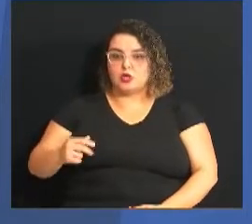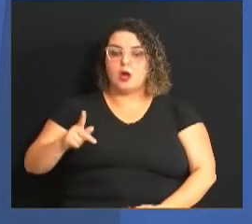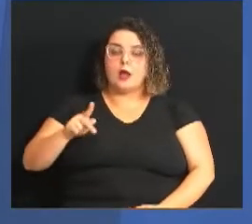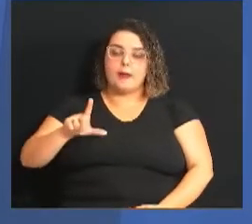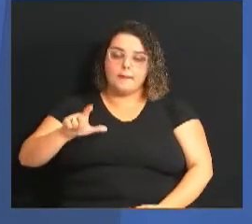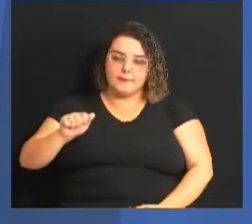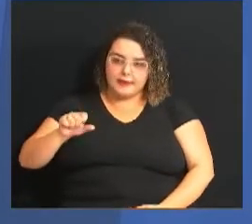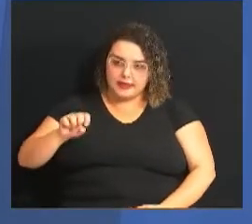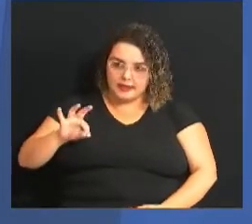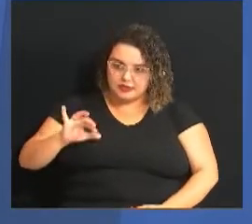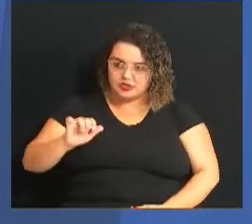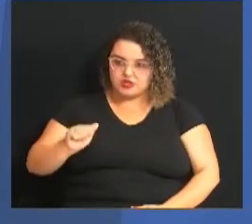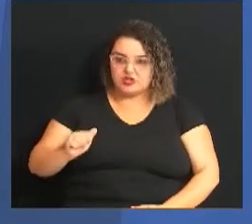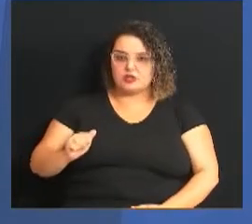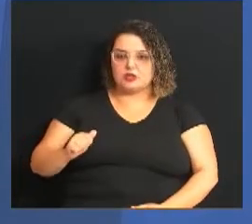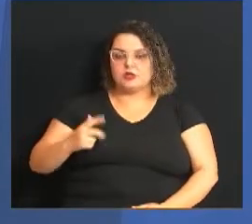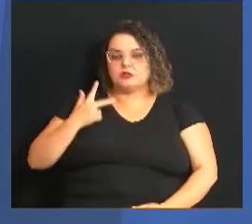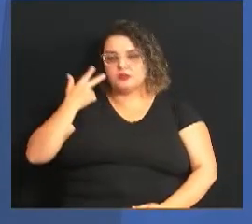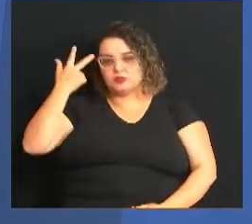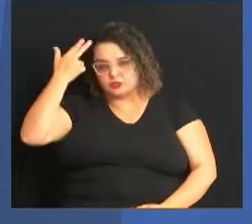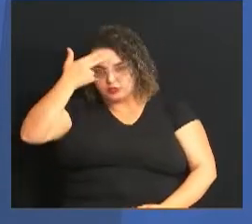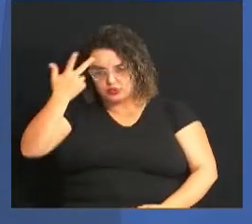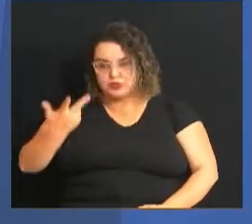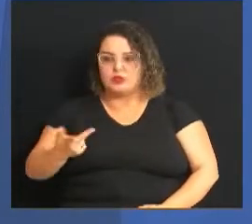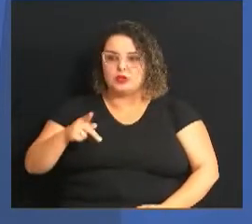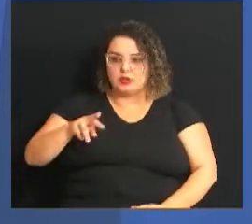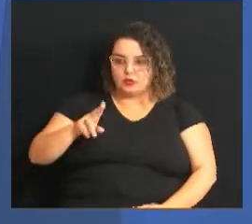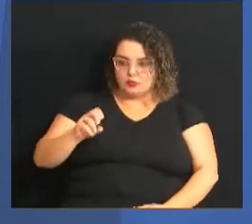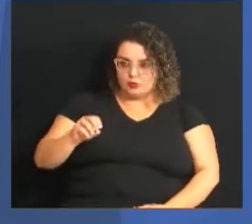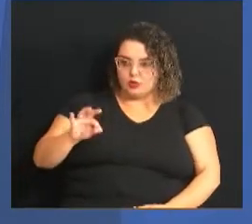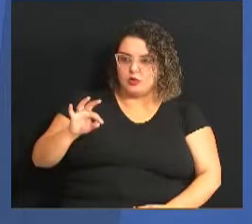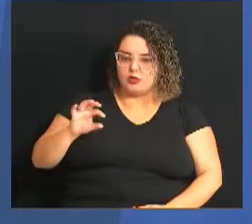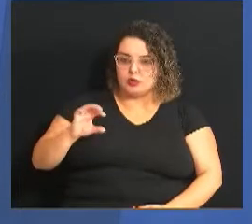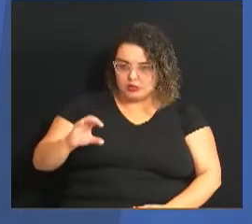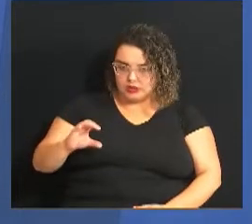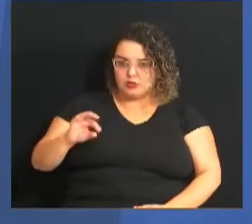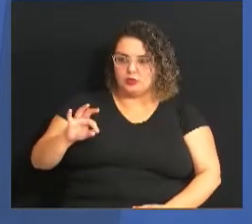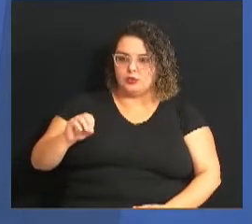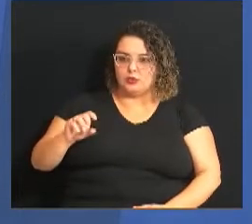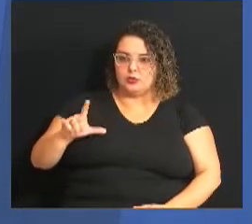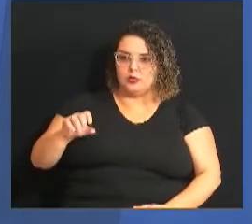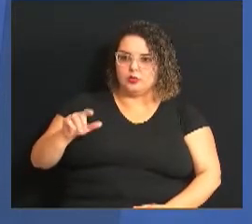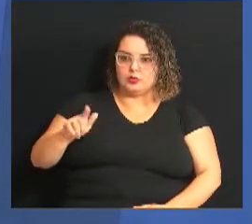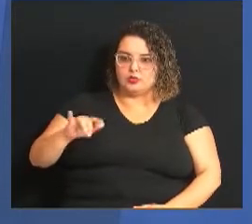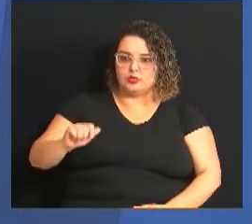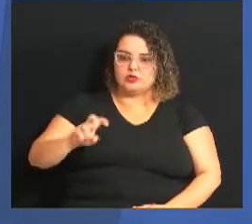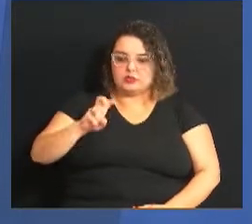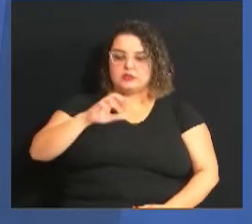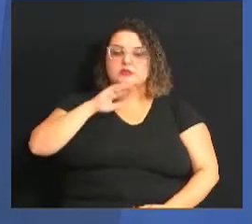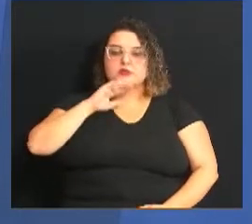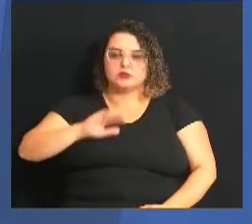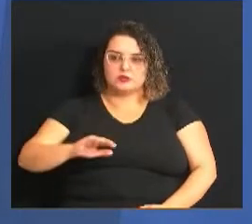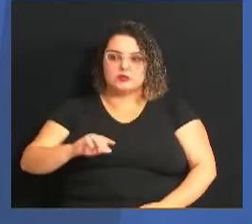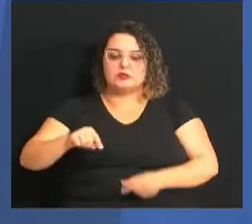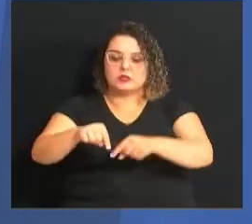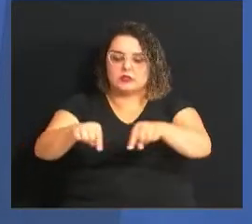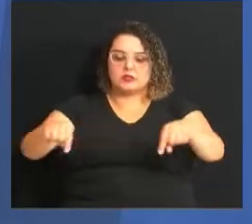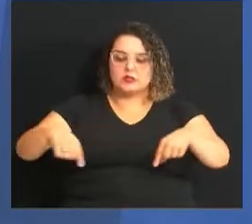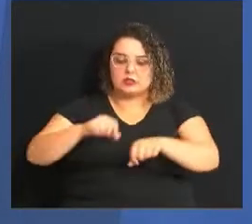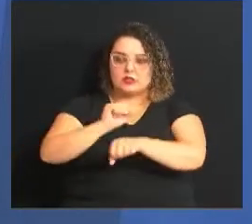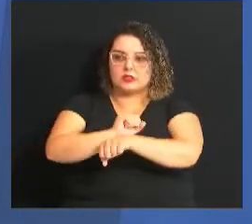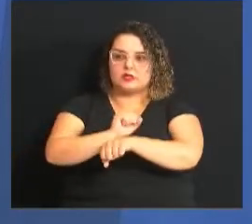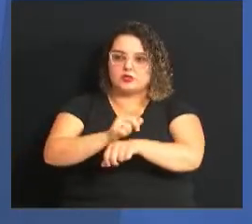pescoço, além de cirurgia geral e proctologia, sempre a partir das 5 horas da tarde na sala de espera de